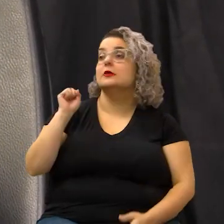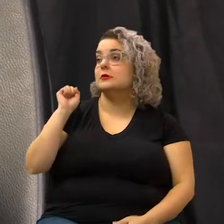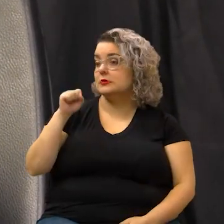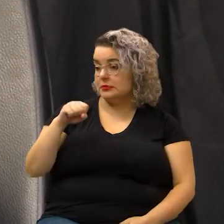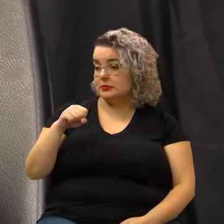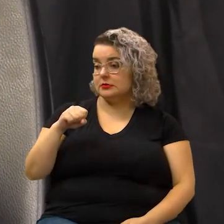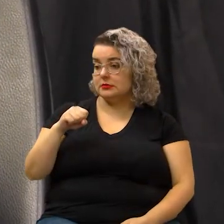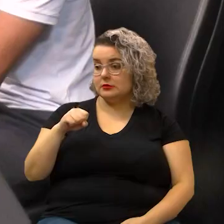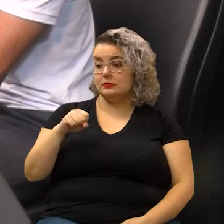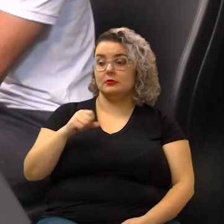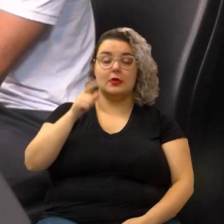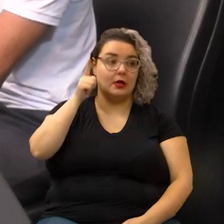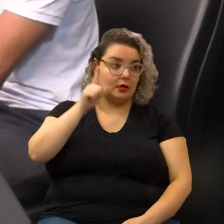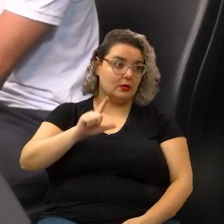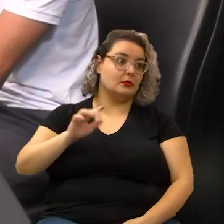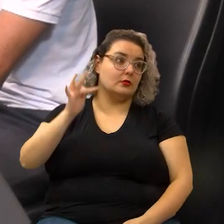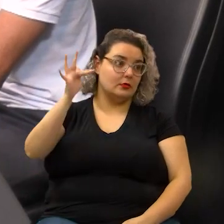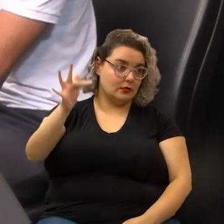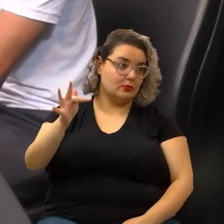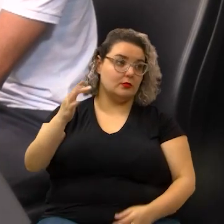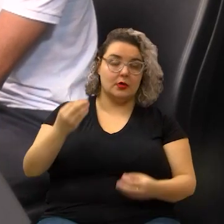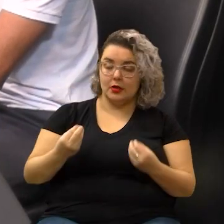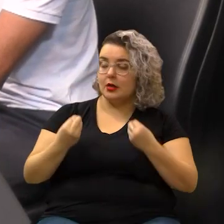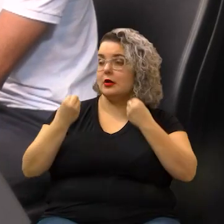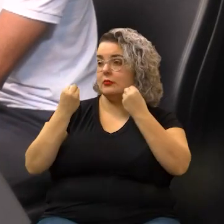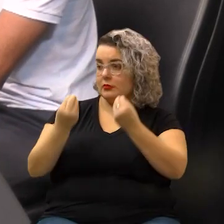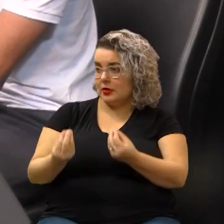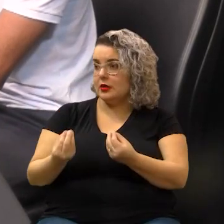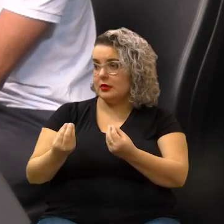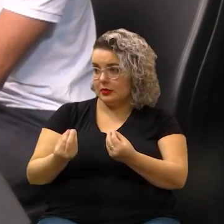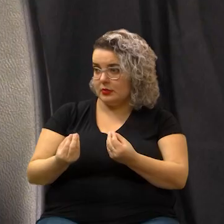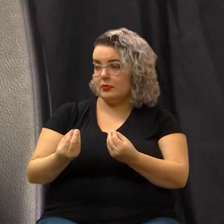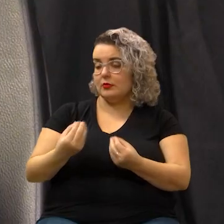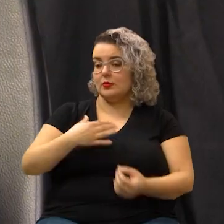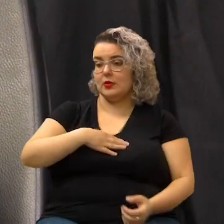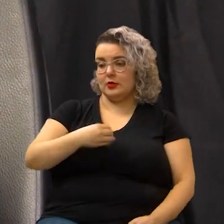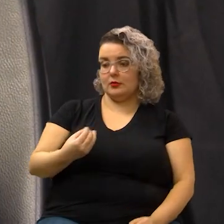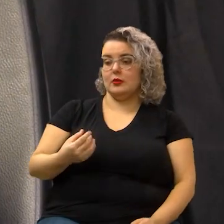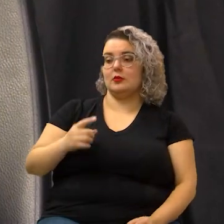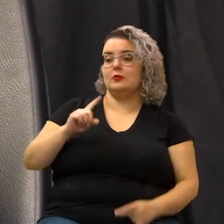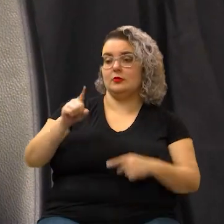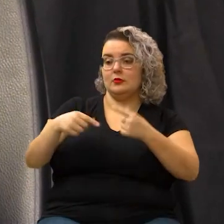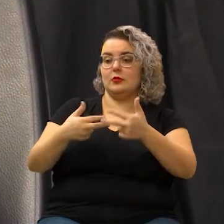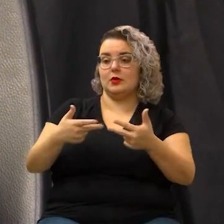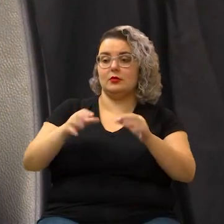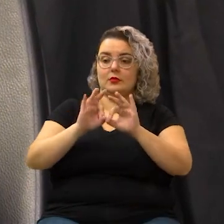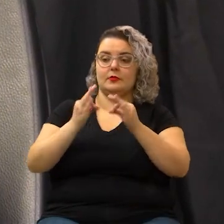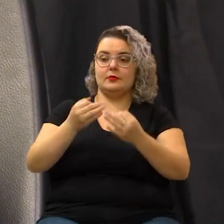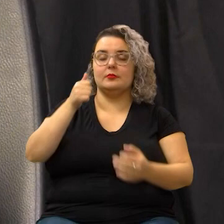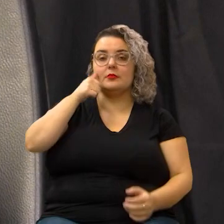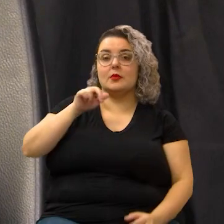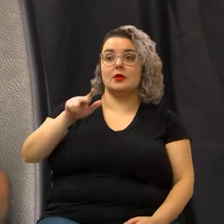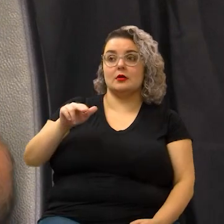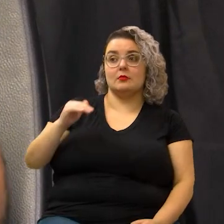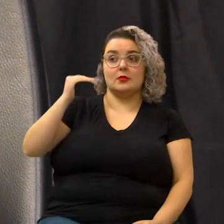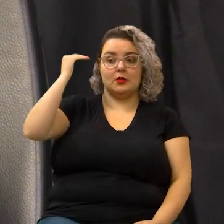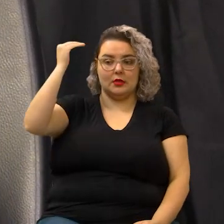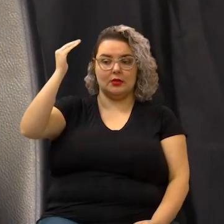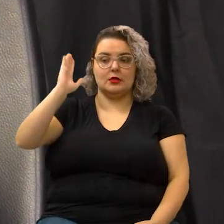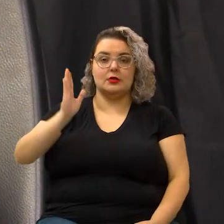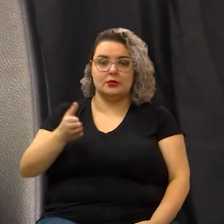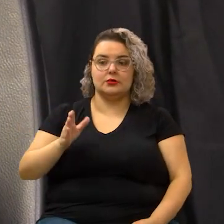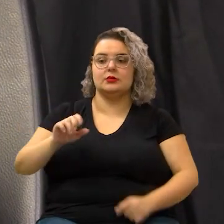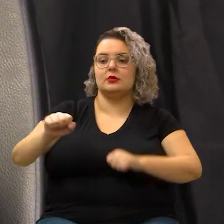Estudar. Para ser alguém na vida, para poder dar uma condição melhor para o meu filho, porque é outra coisa familiar. Minha irmã